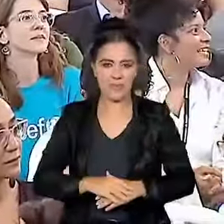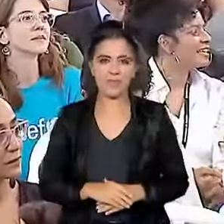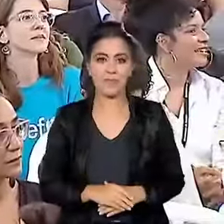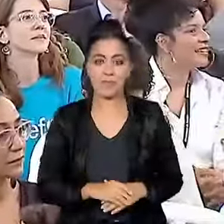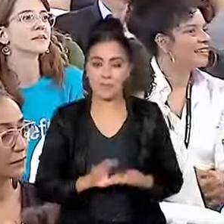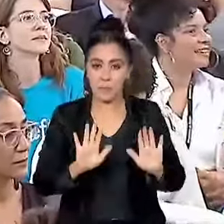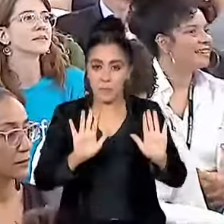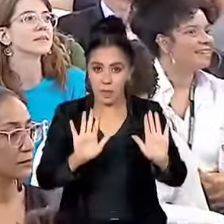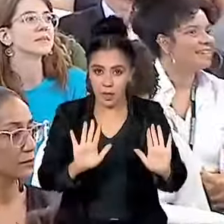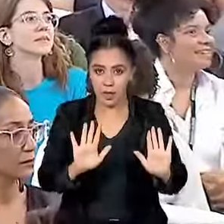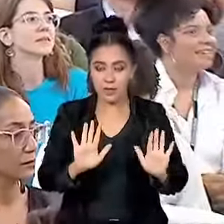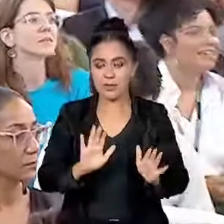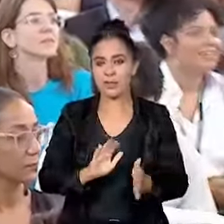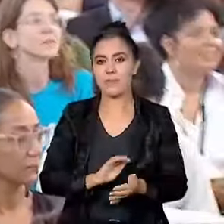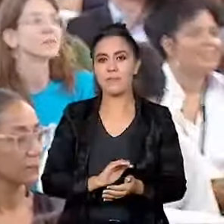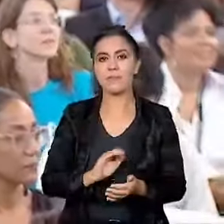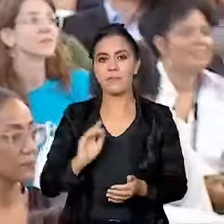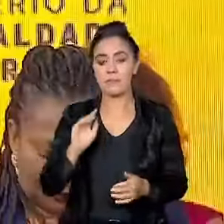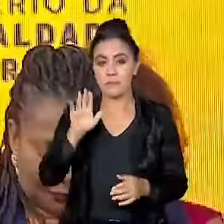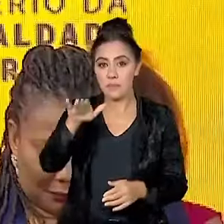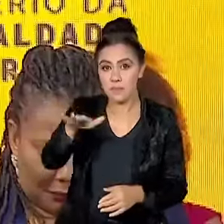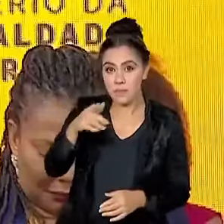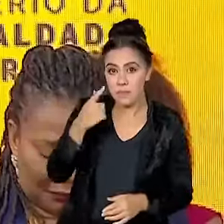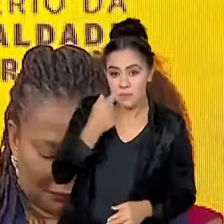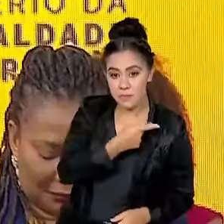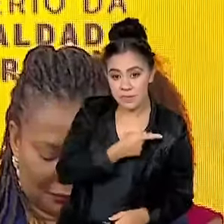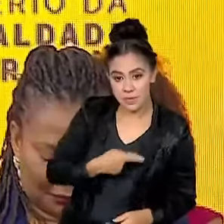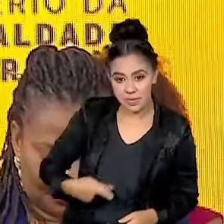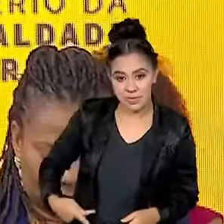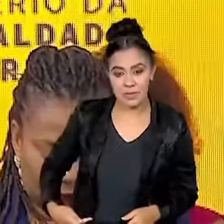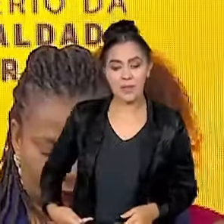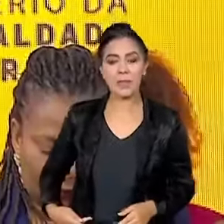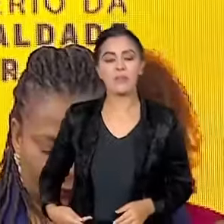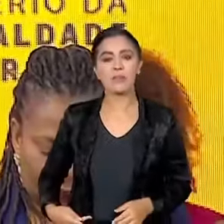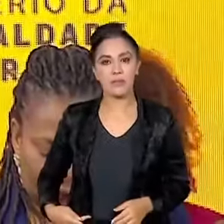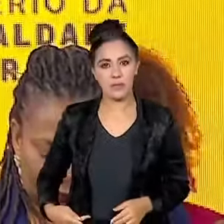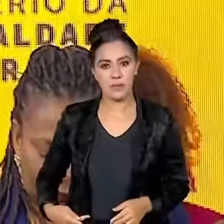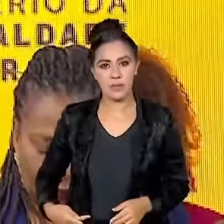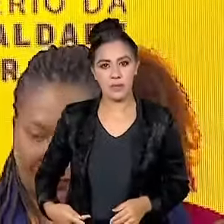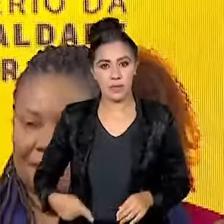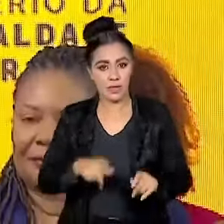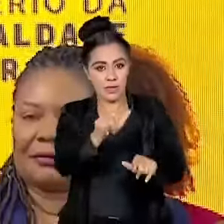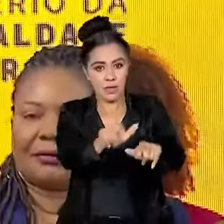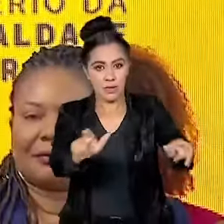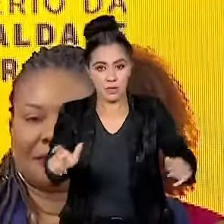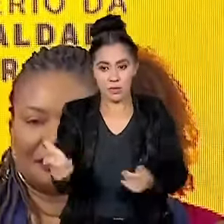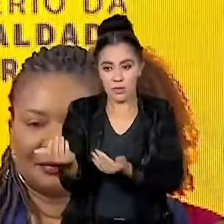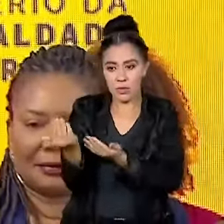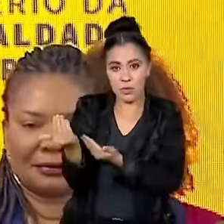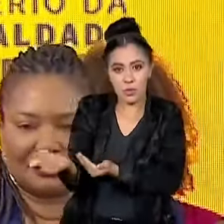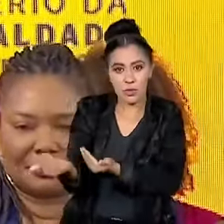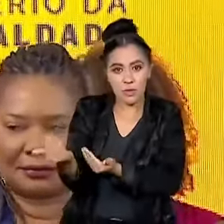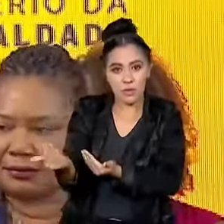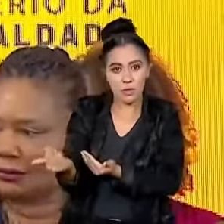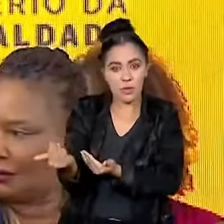Mas olha, presidente, o Juventude Negra